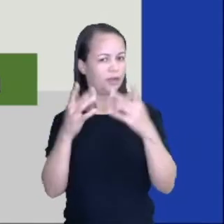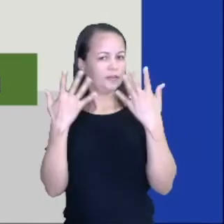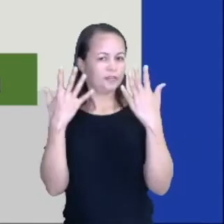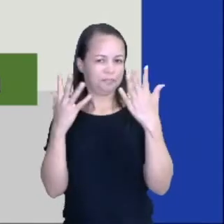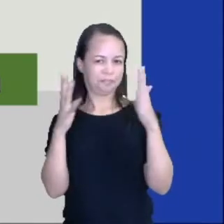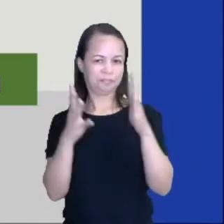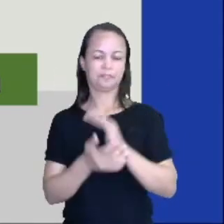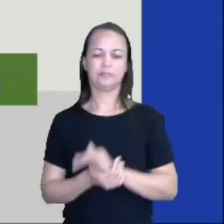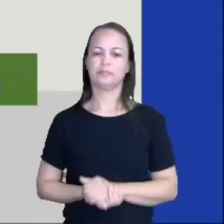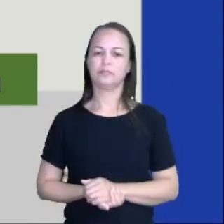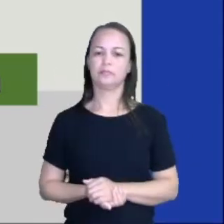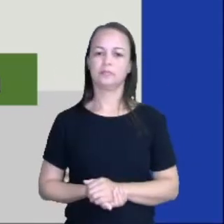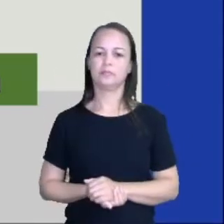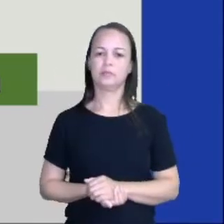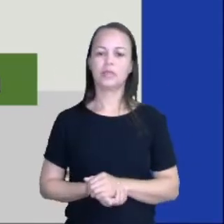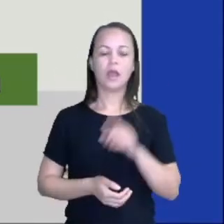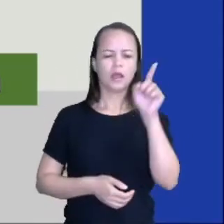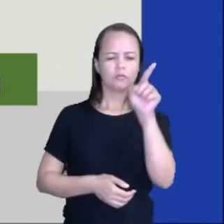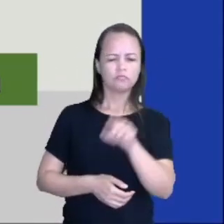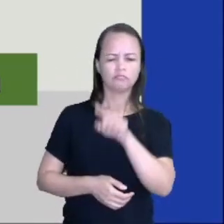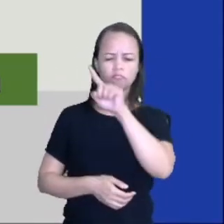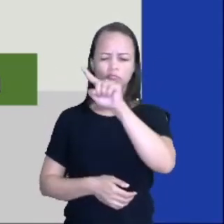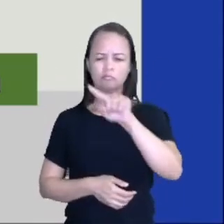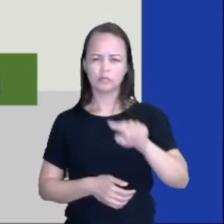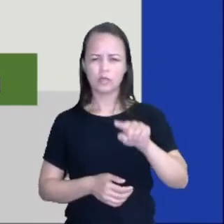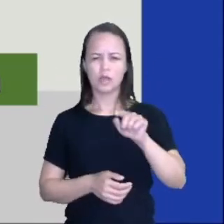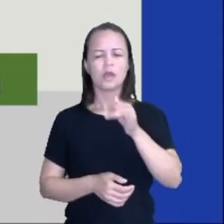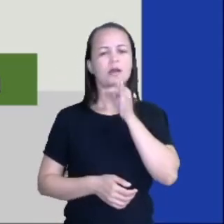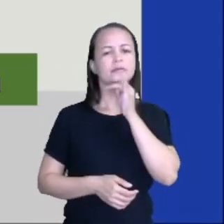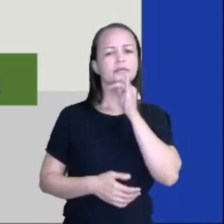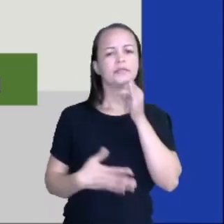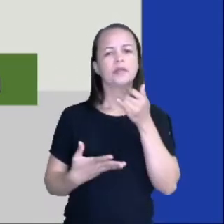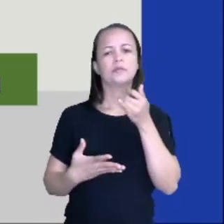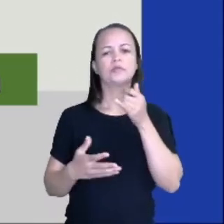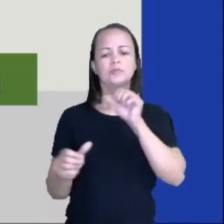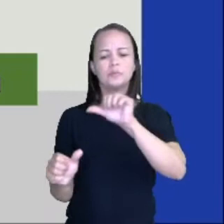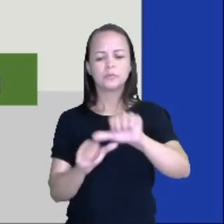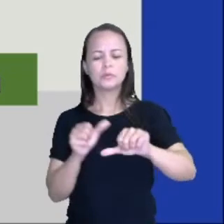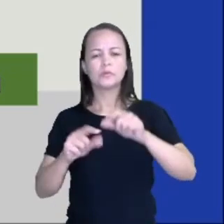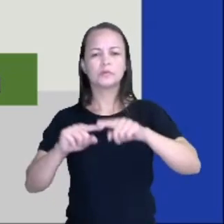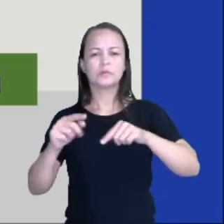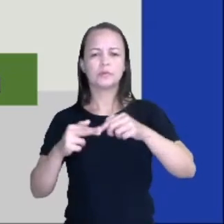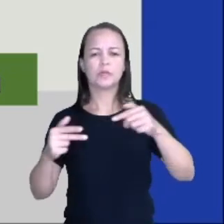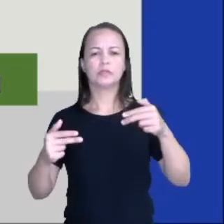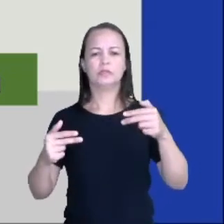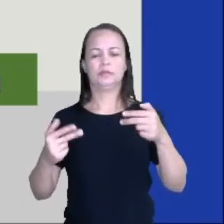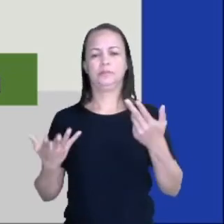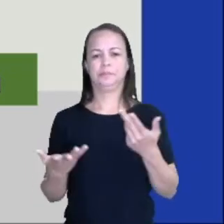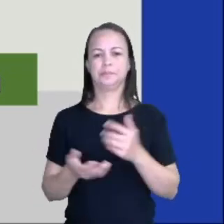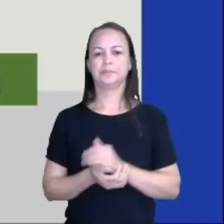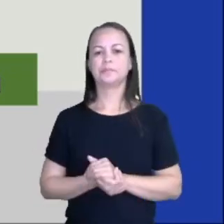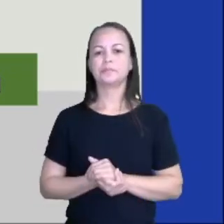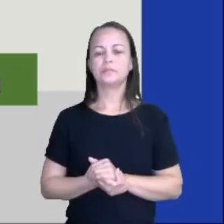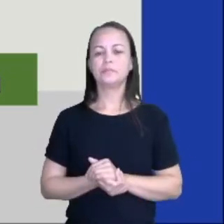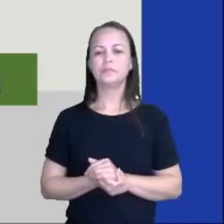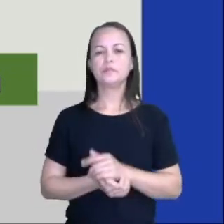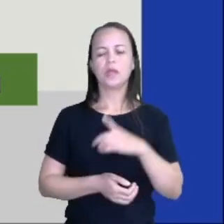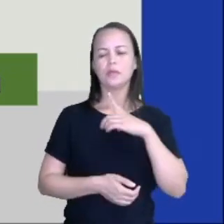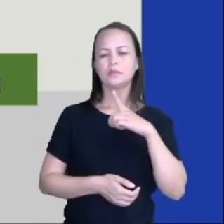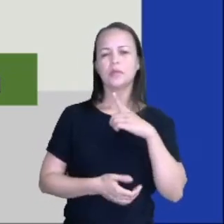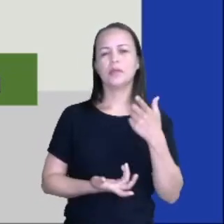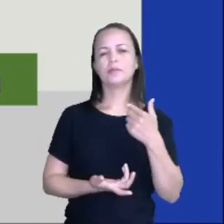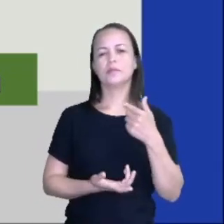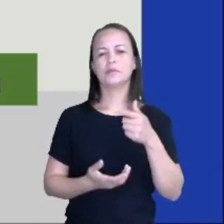Ligue os exemplos de mudança da matéria de acordo com as transformações. Nós temos aí, né,